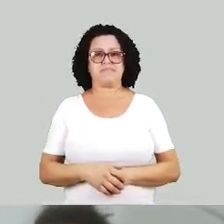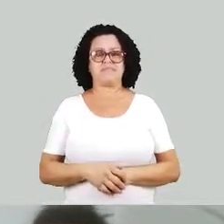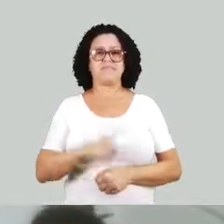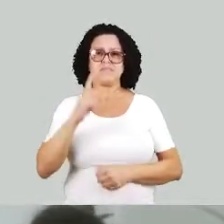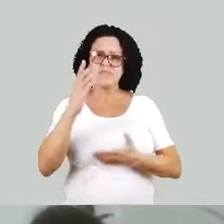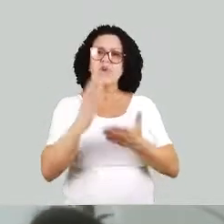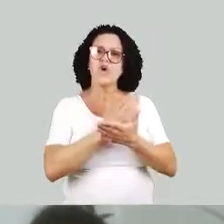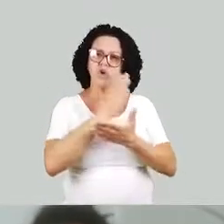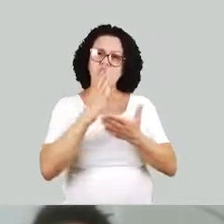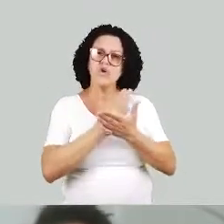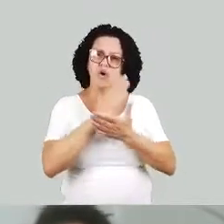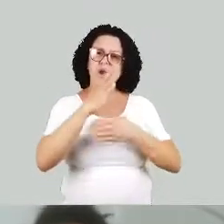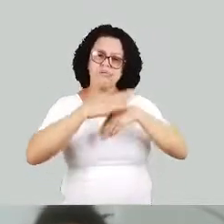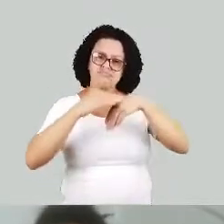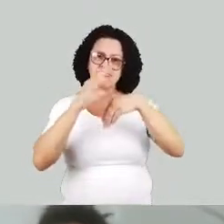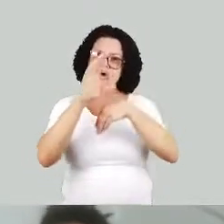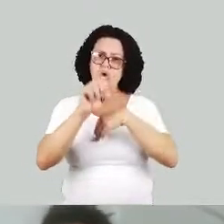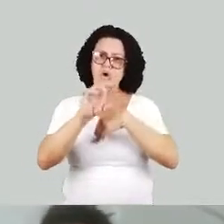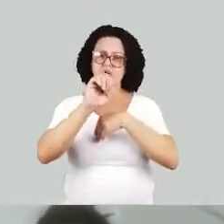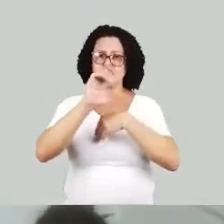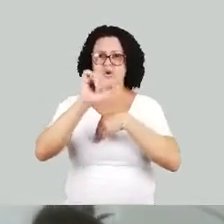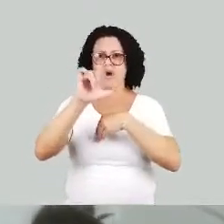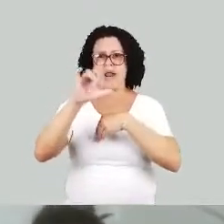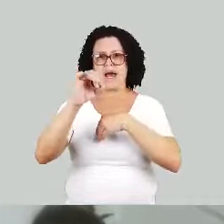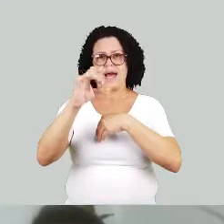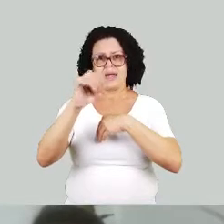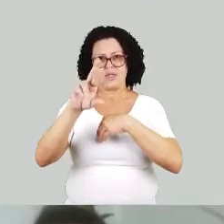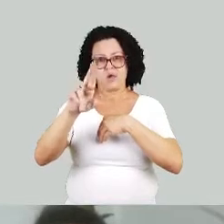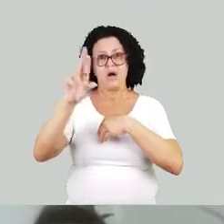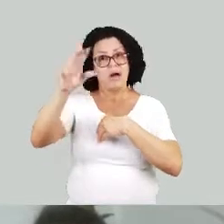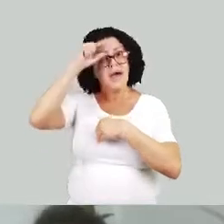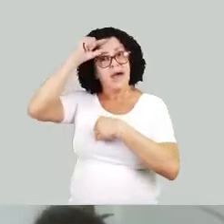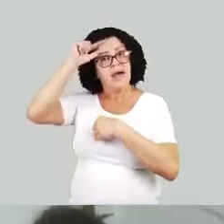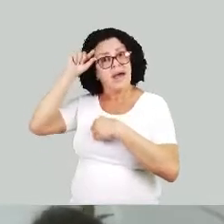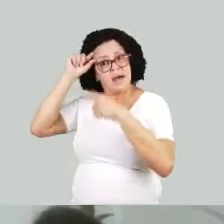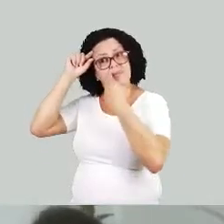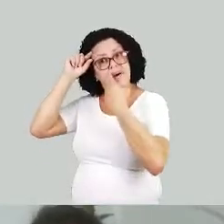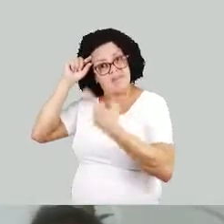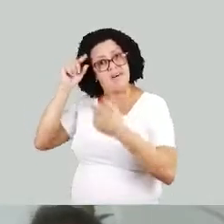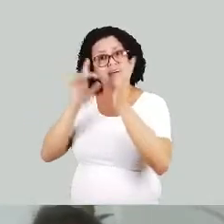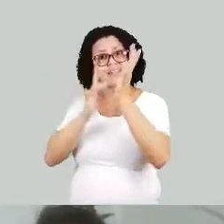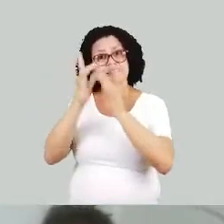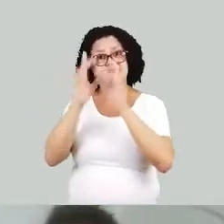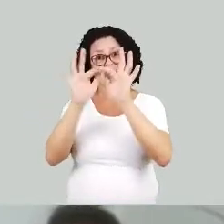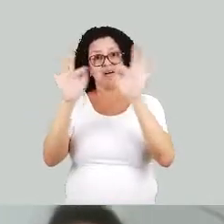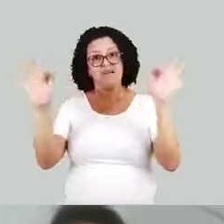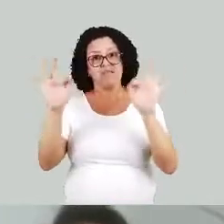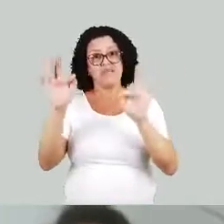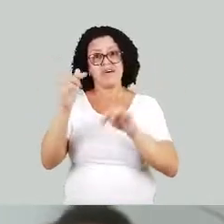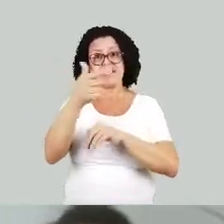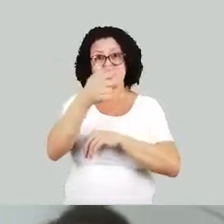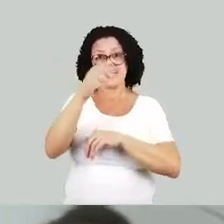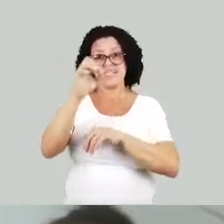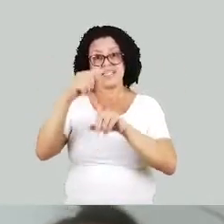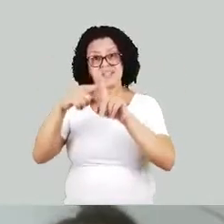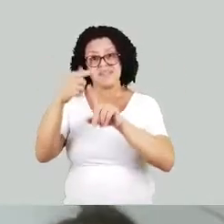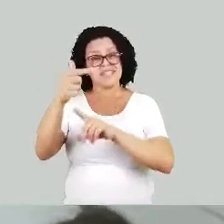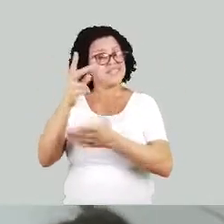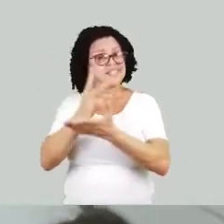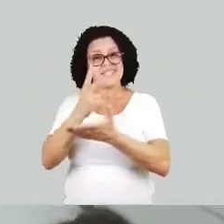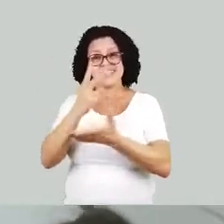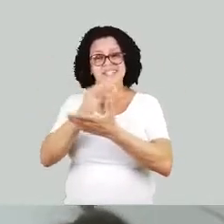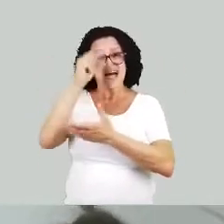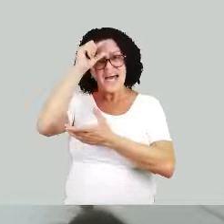No livro Consolador, Emmanuel explica exatamente essa frase de Jesus, né? De 70 vezes 7.